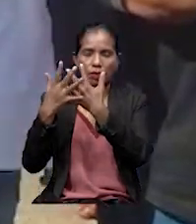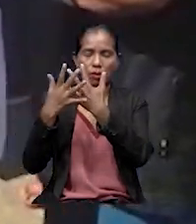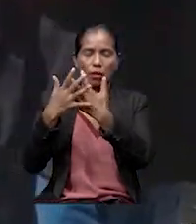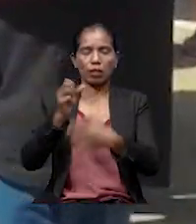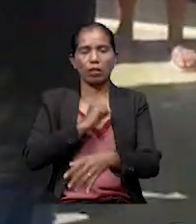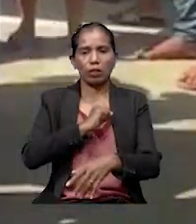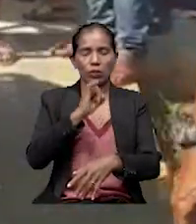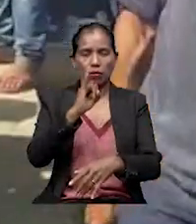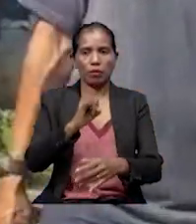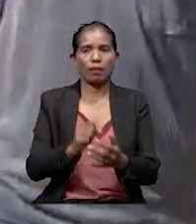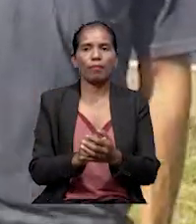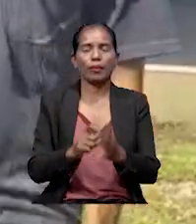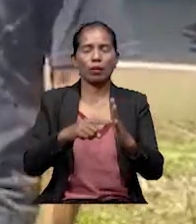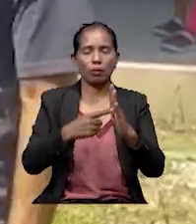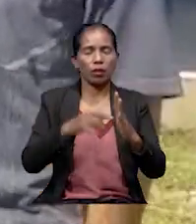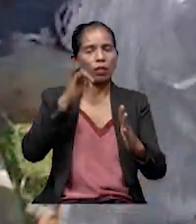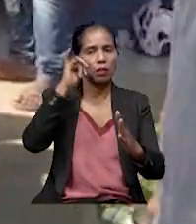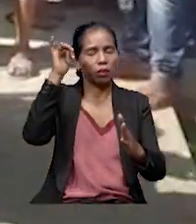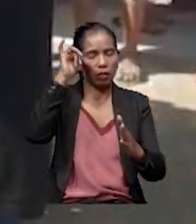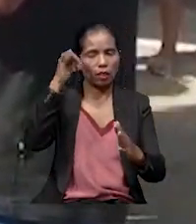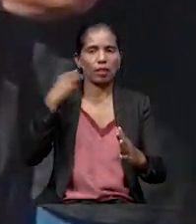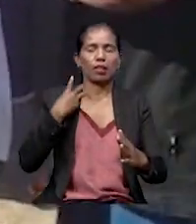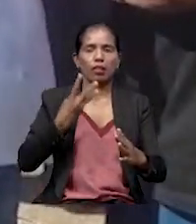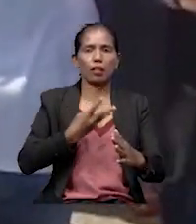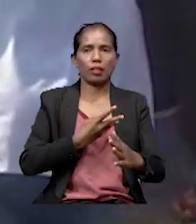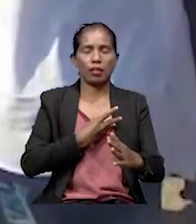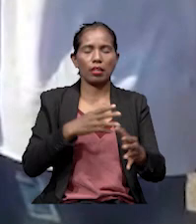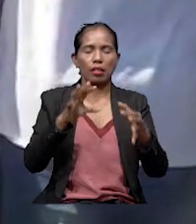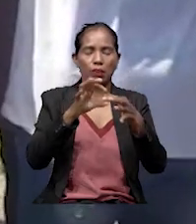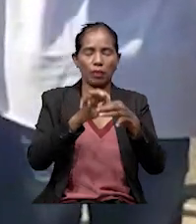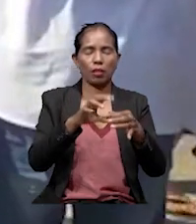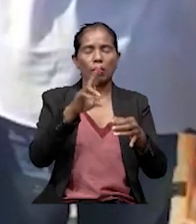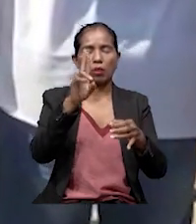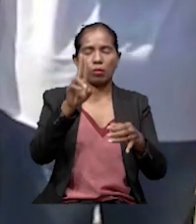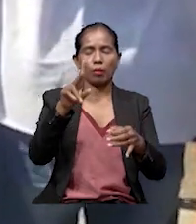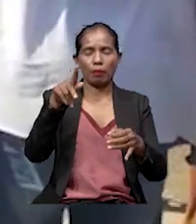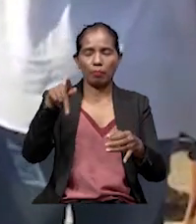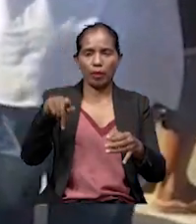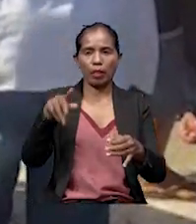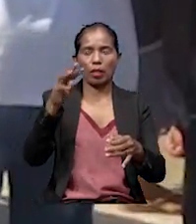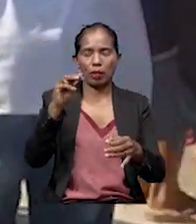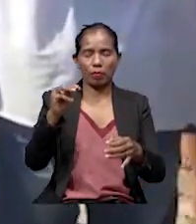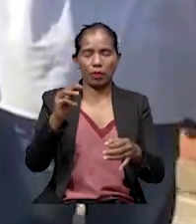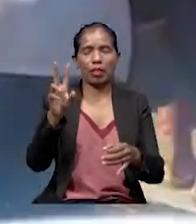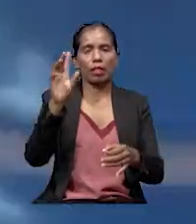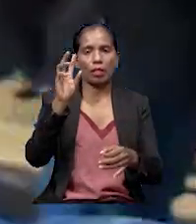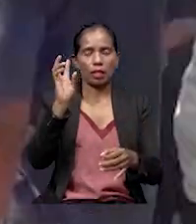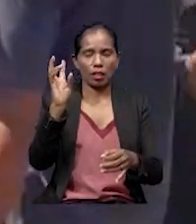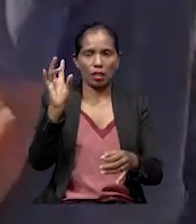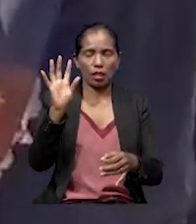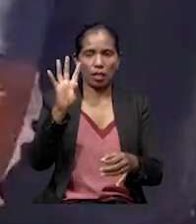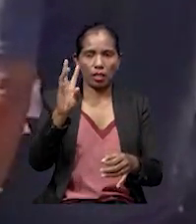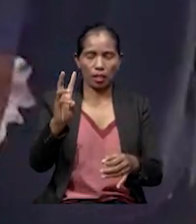Lima. Então começa a ser, itenia membro do PMNN, estamos na prisão